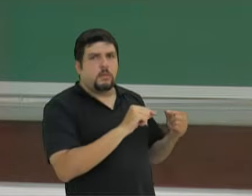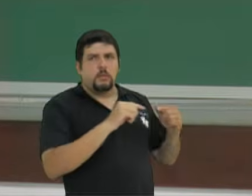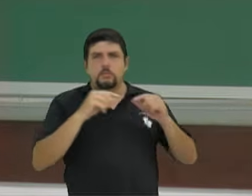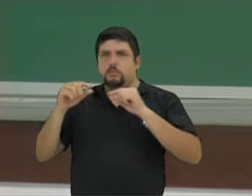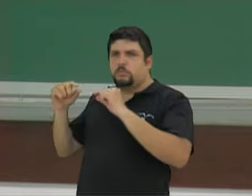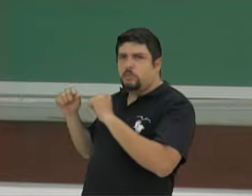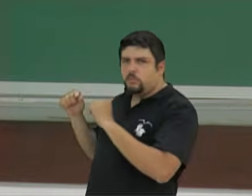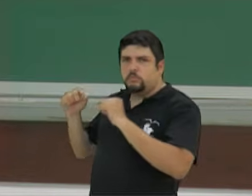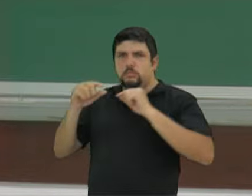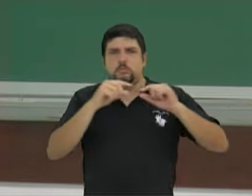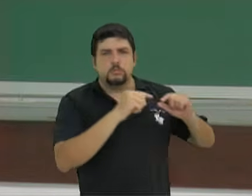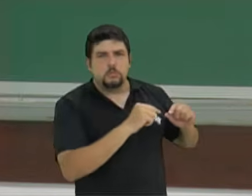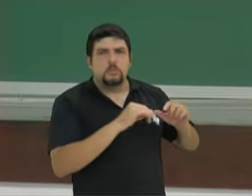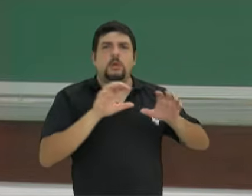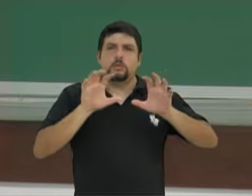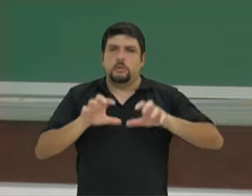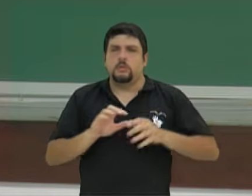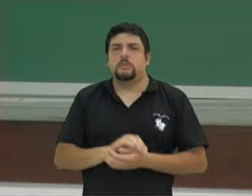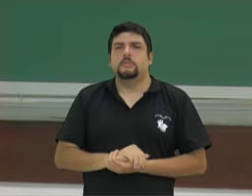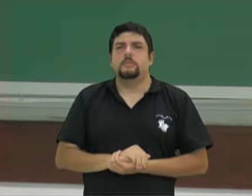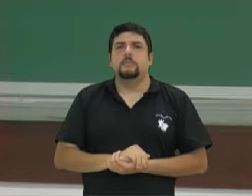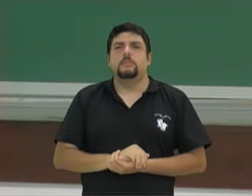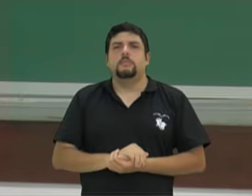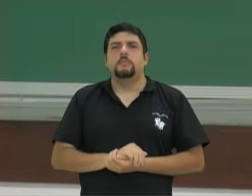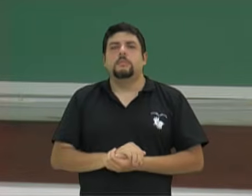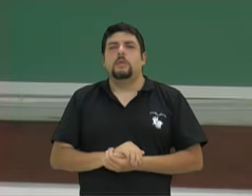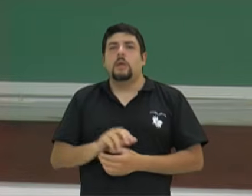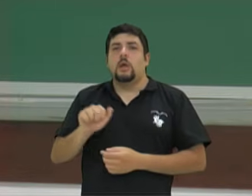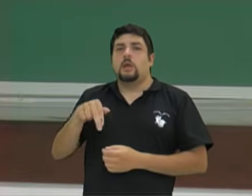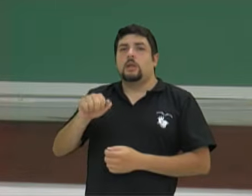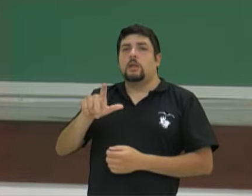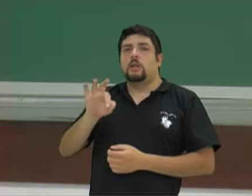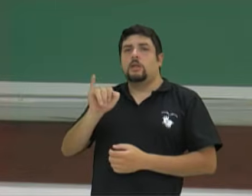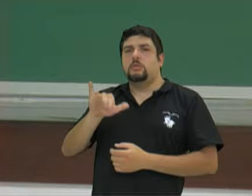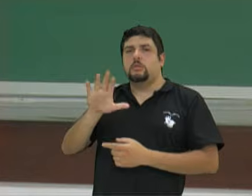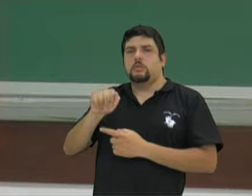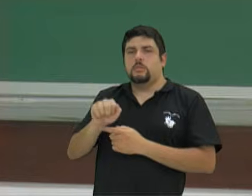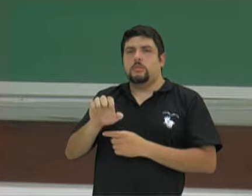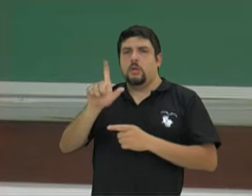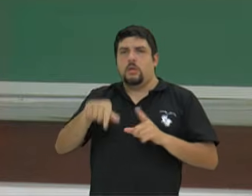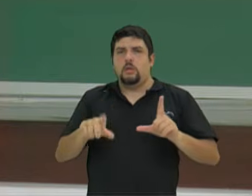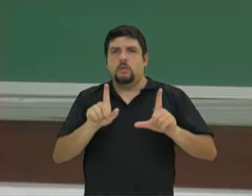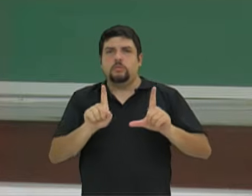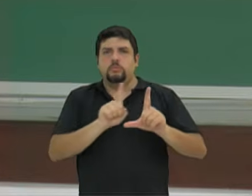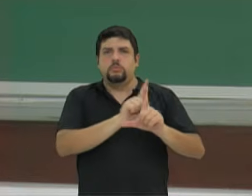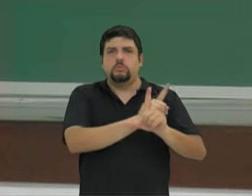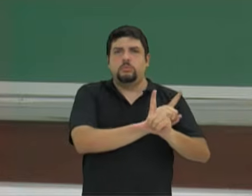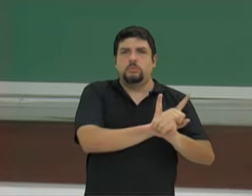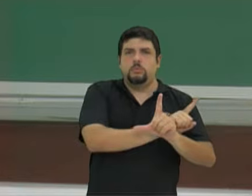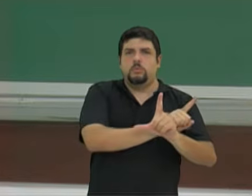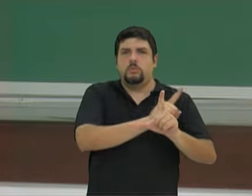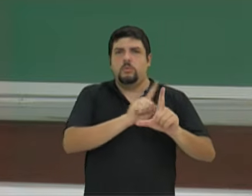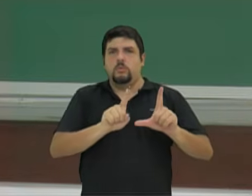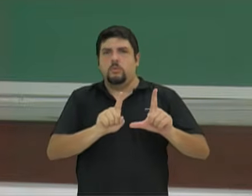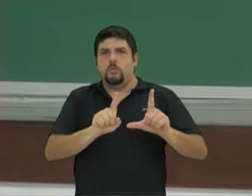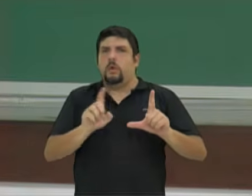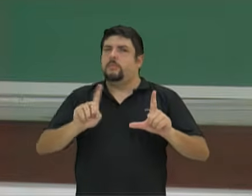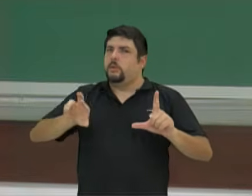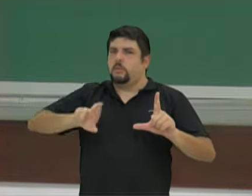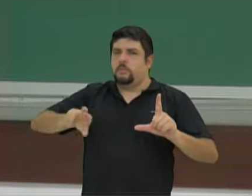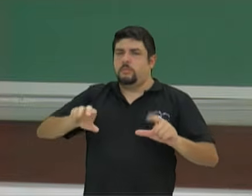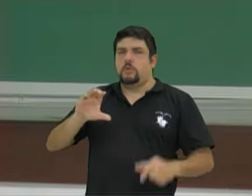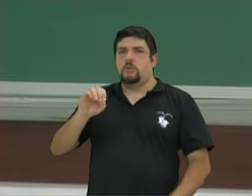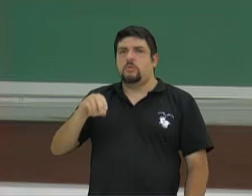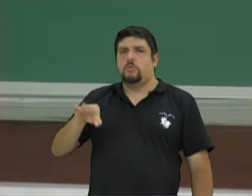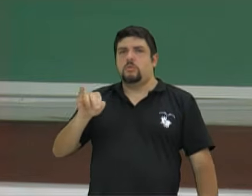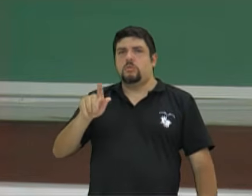tudo bem, tchau. Né? Então essa está correta. E analítica, transição de personagem saindo da tela e entrando pelo mesmo lado. Não, isso é em